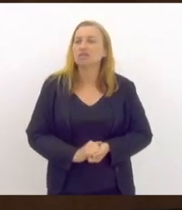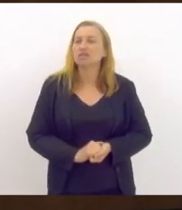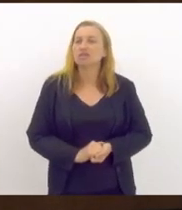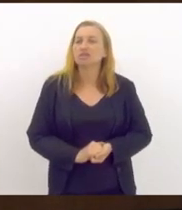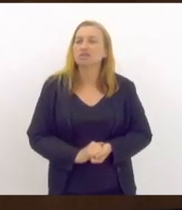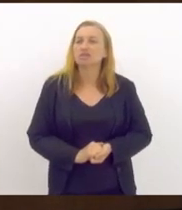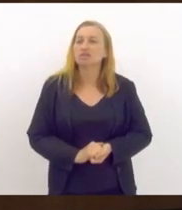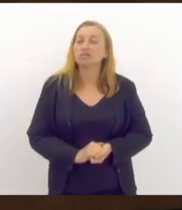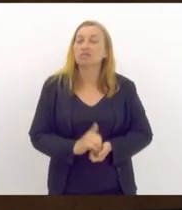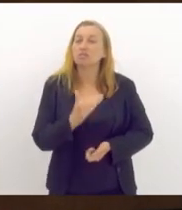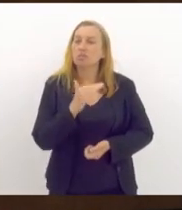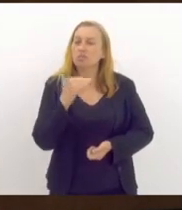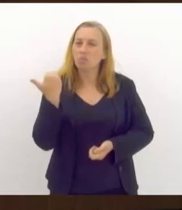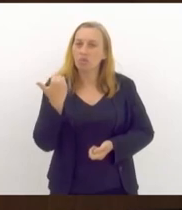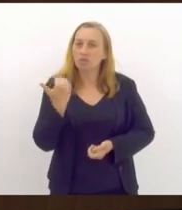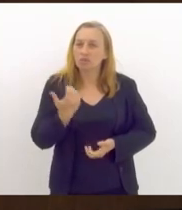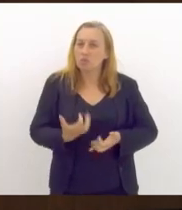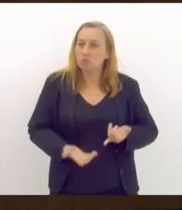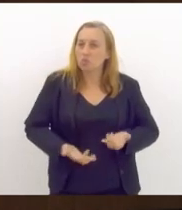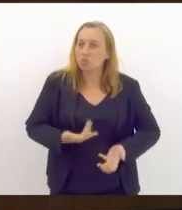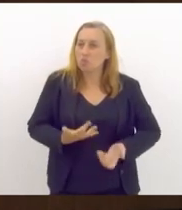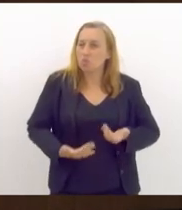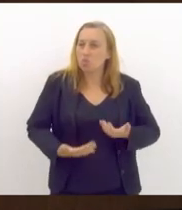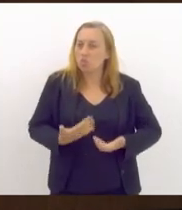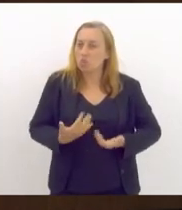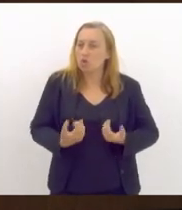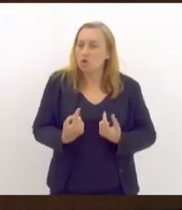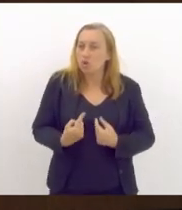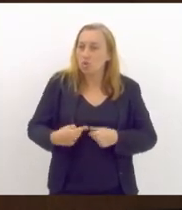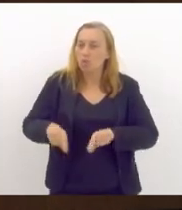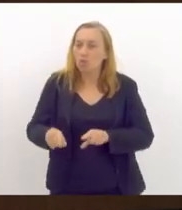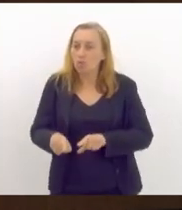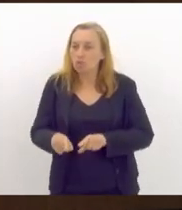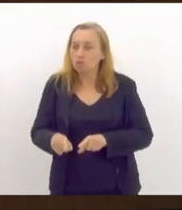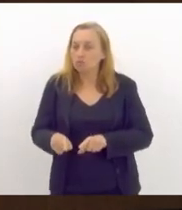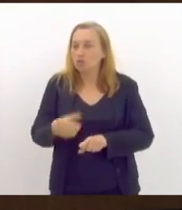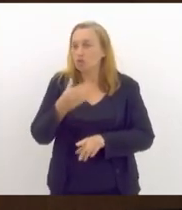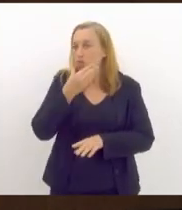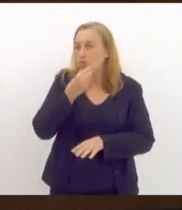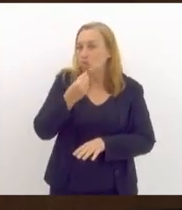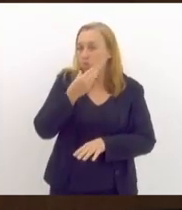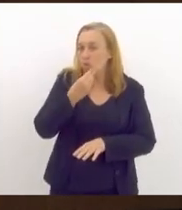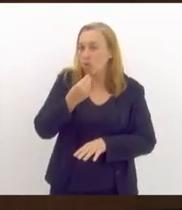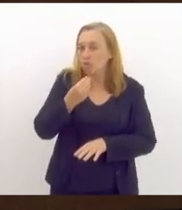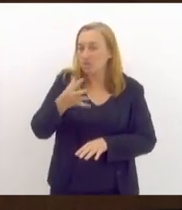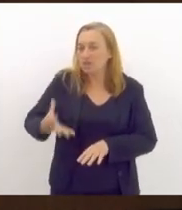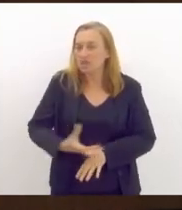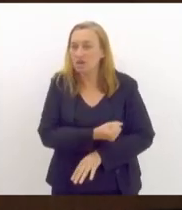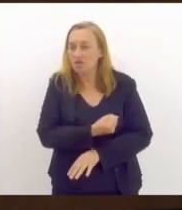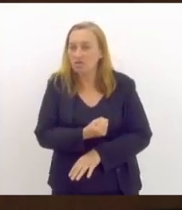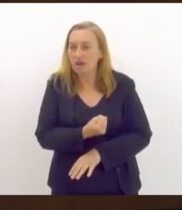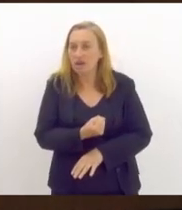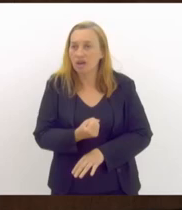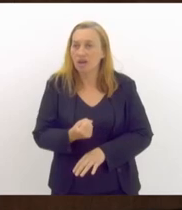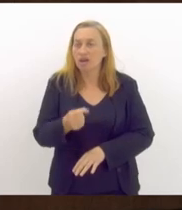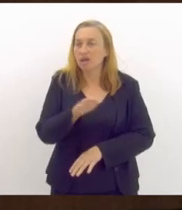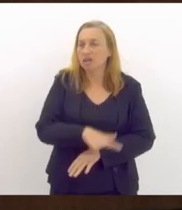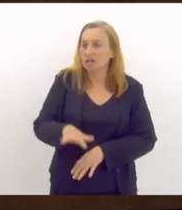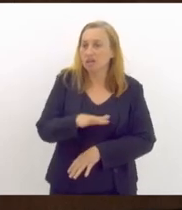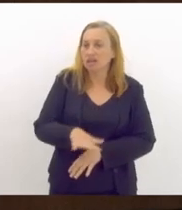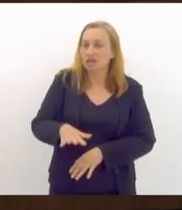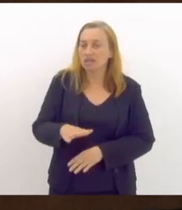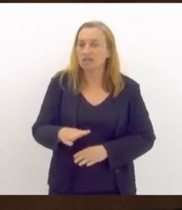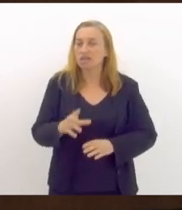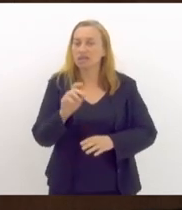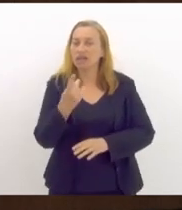ela foi morta queimada ao lutar contra um terrorista e salvar crianças na creche que trabalhava em 2017 no